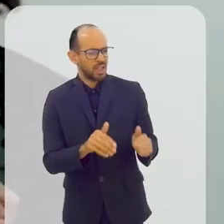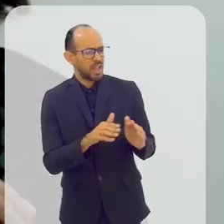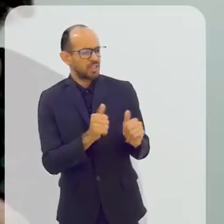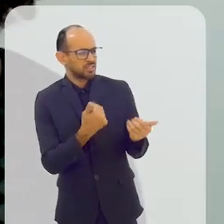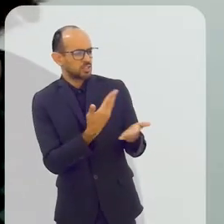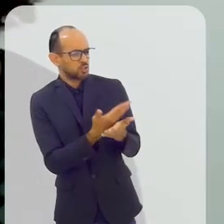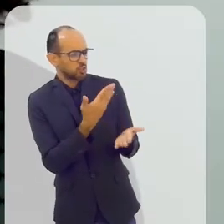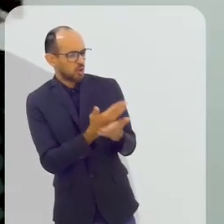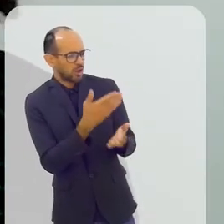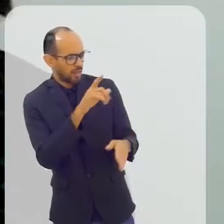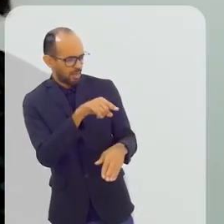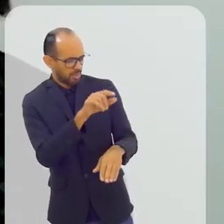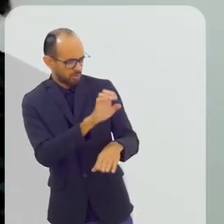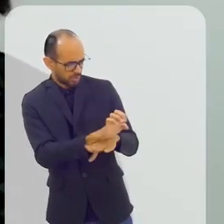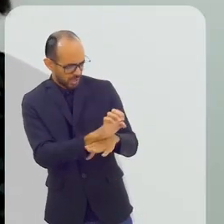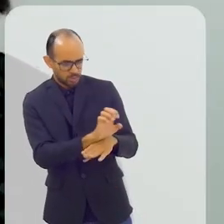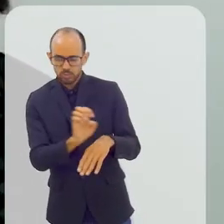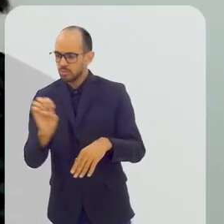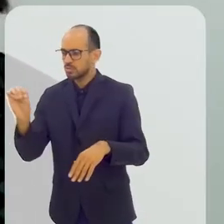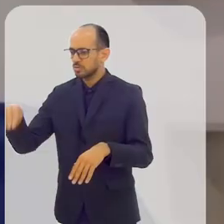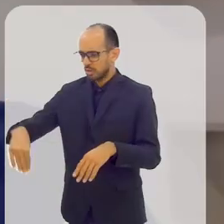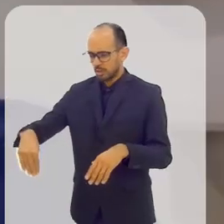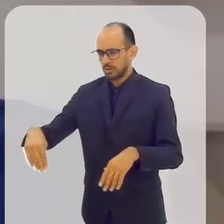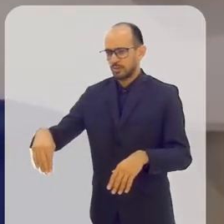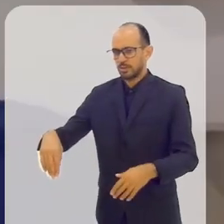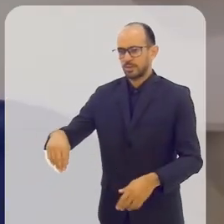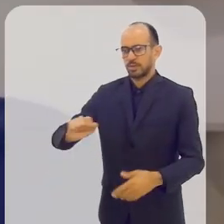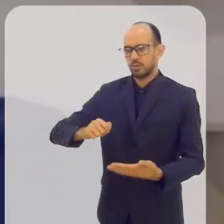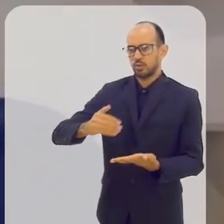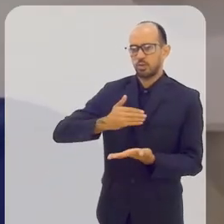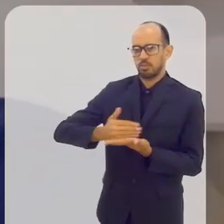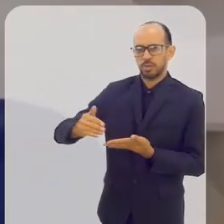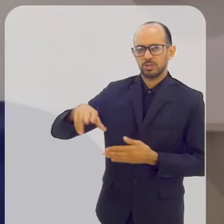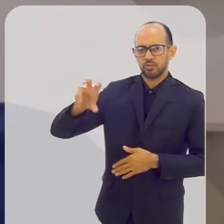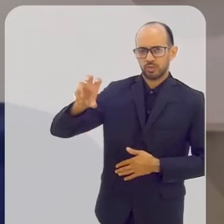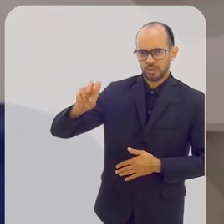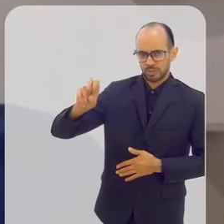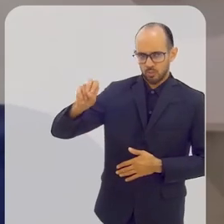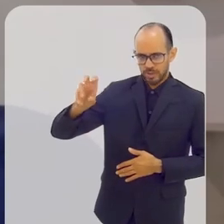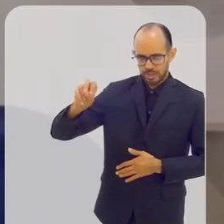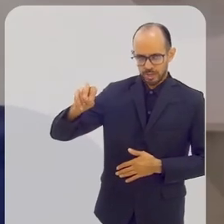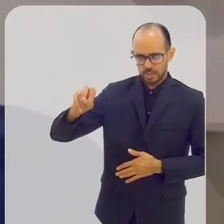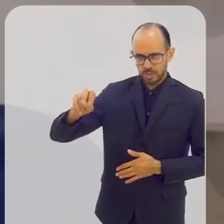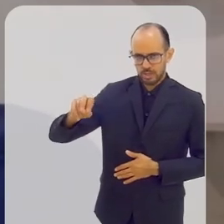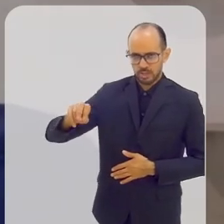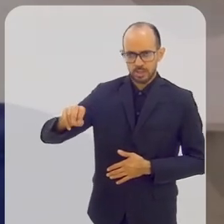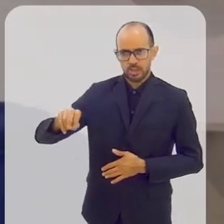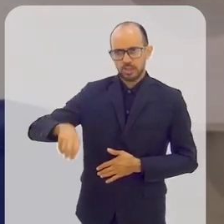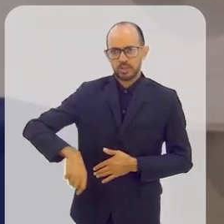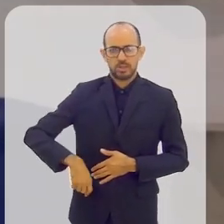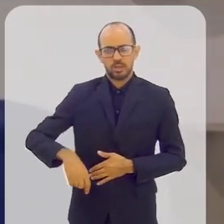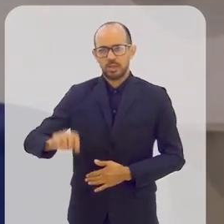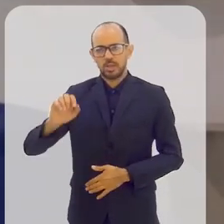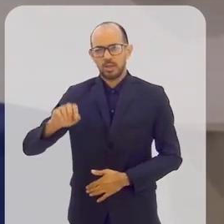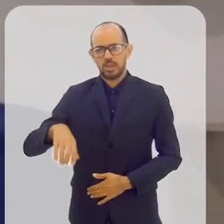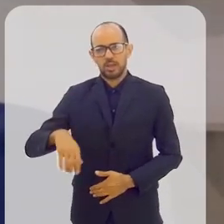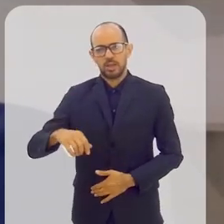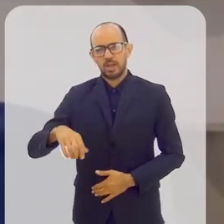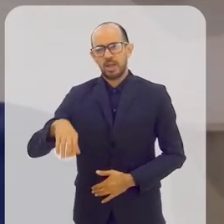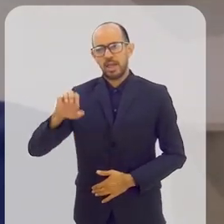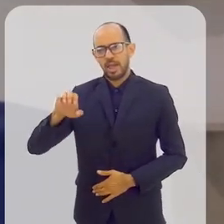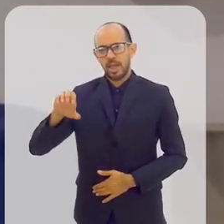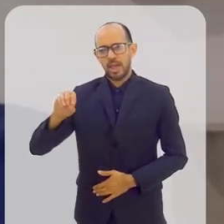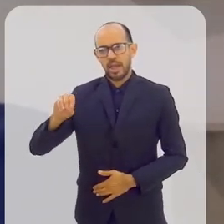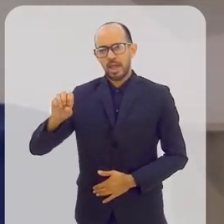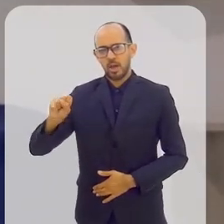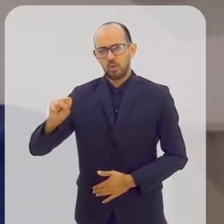são escolas da rede estadual? Sim. Inicialmente, foram 50 escolas. ECOS,